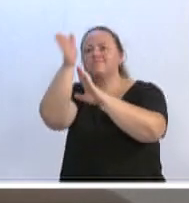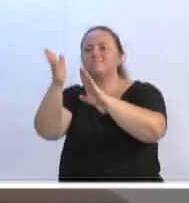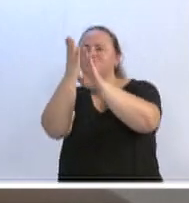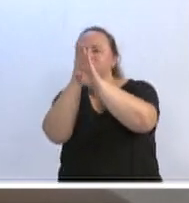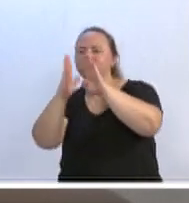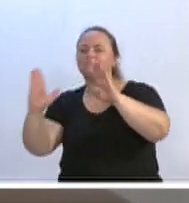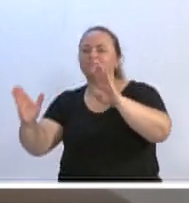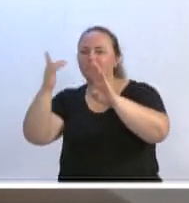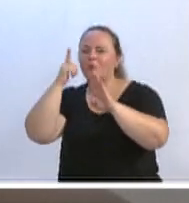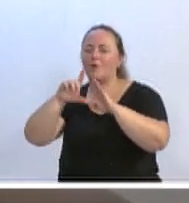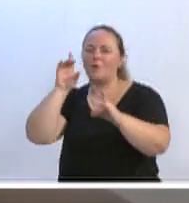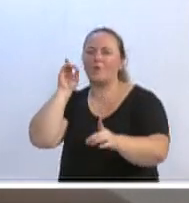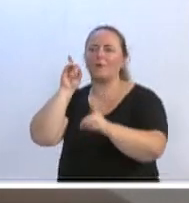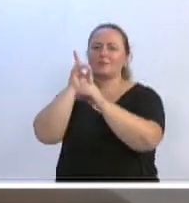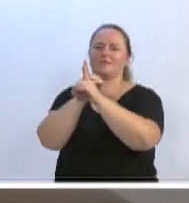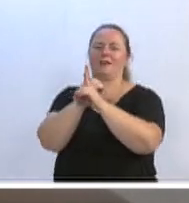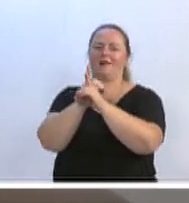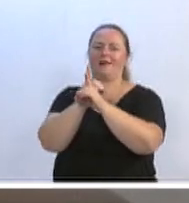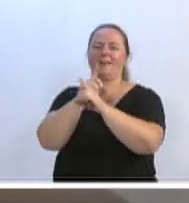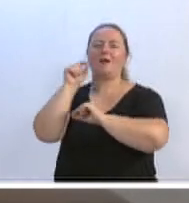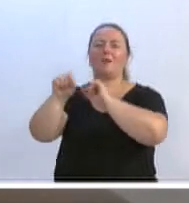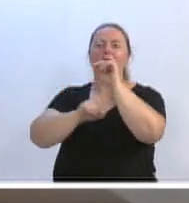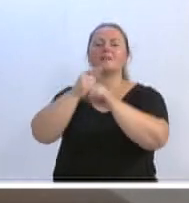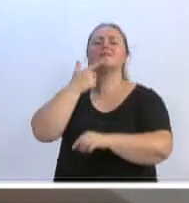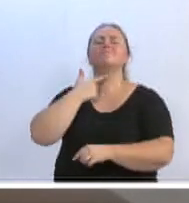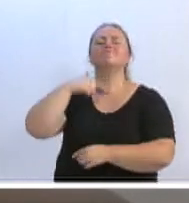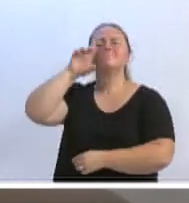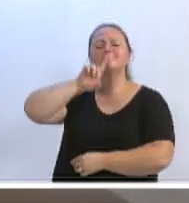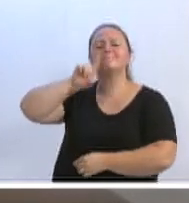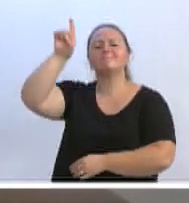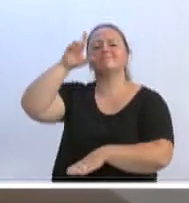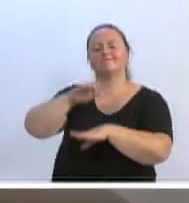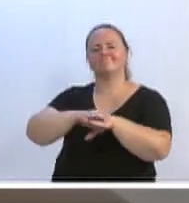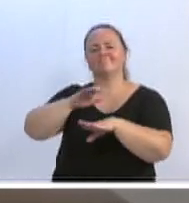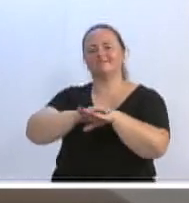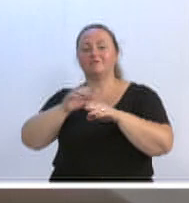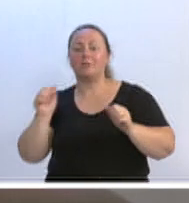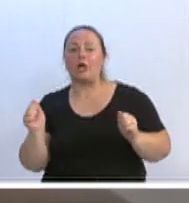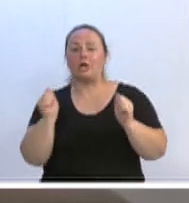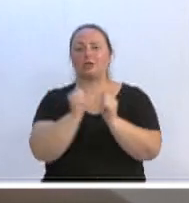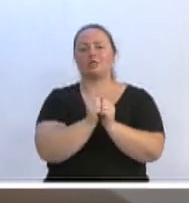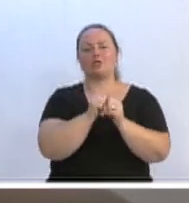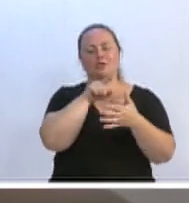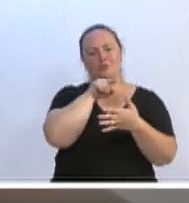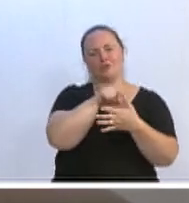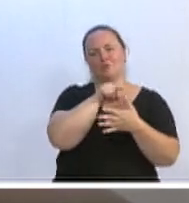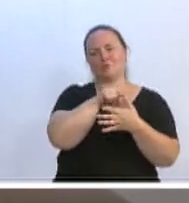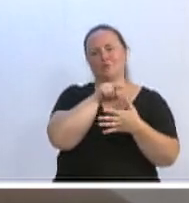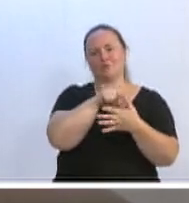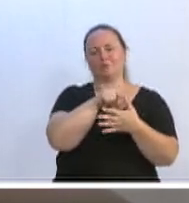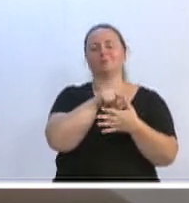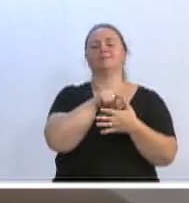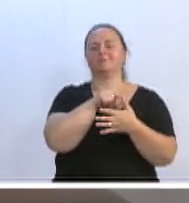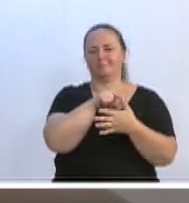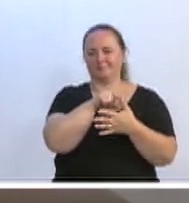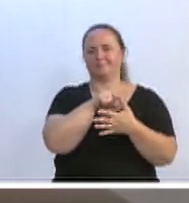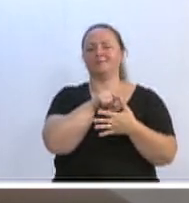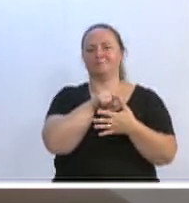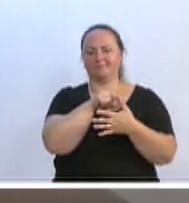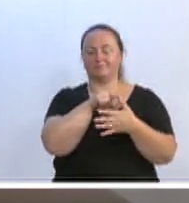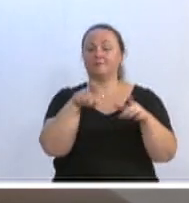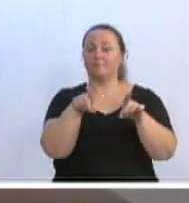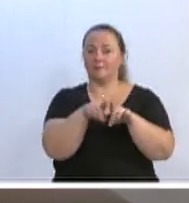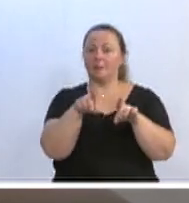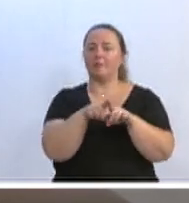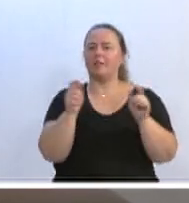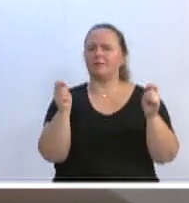homem pode alcançar aquilo que Deus deseja dele através dessa quinta medida, que também nós